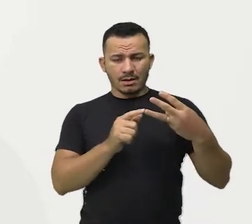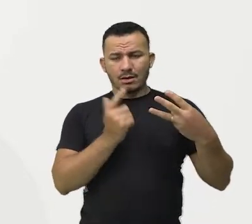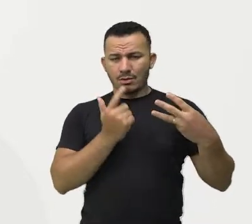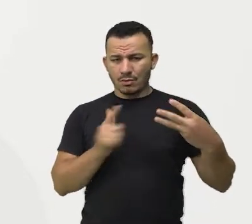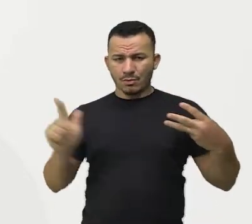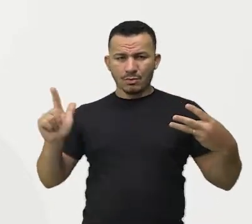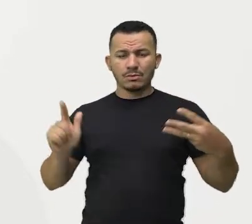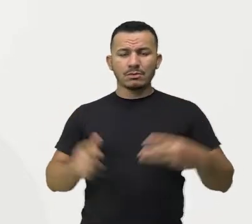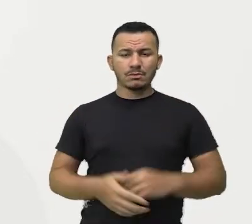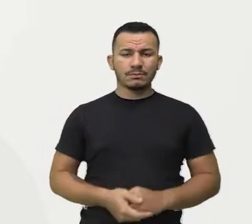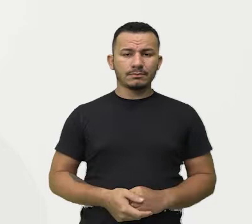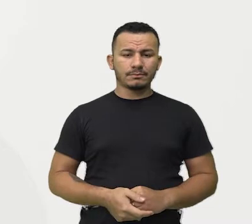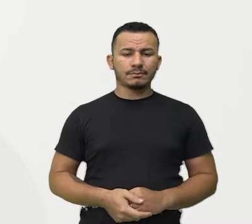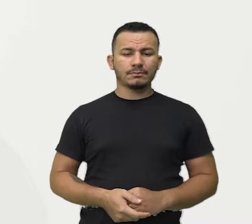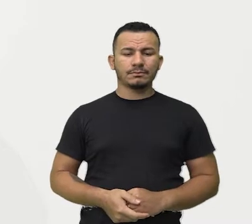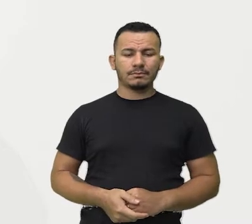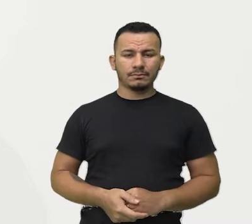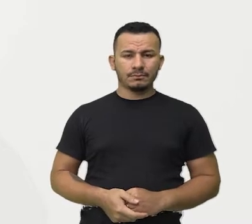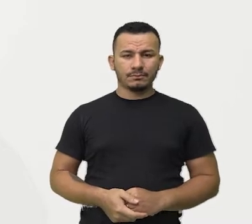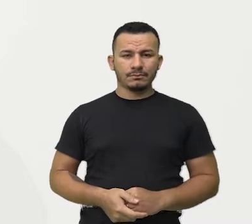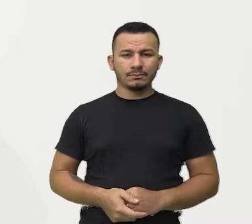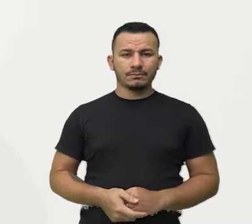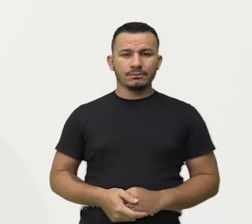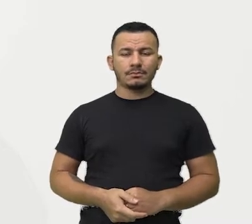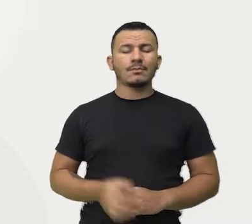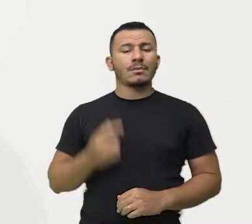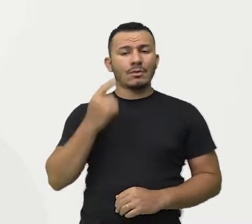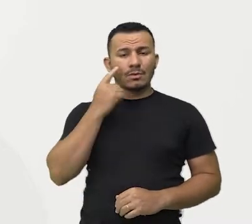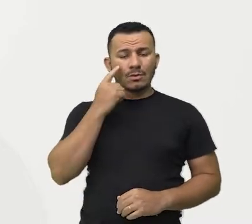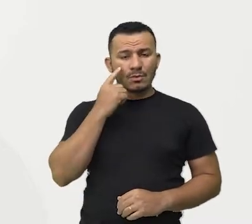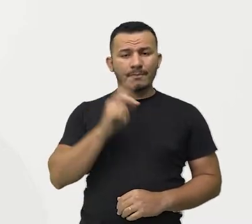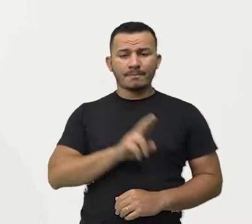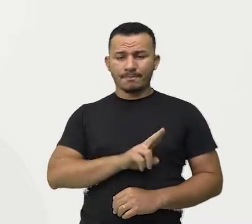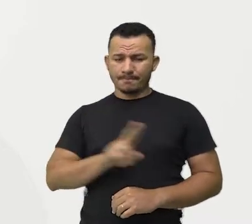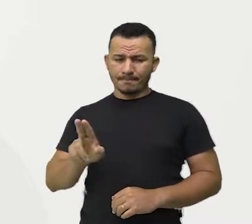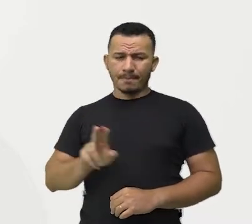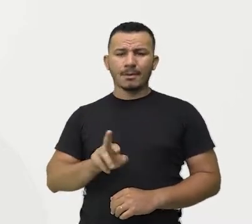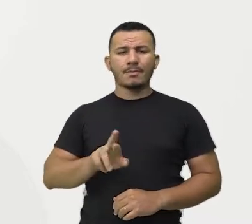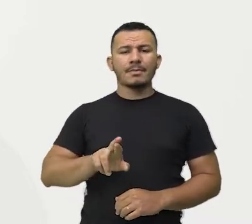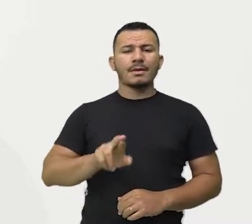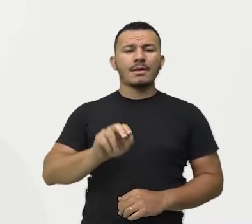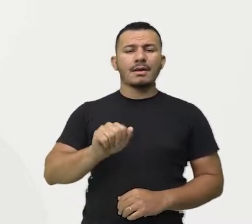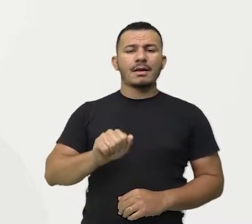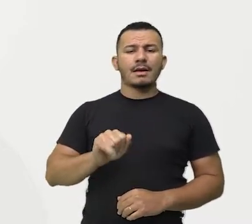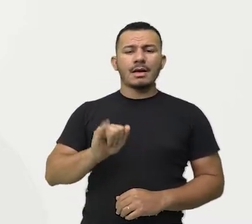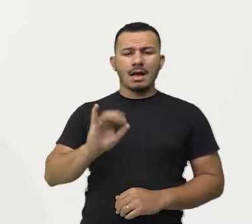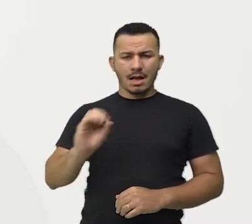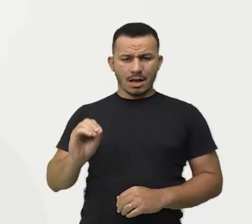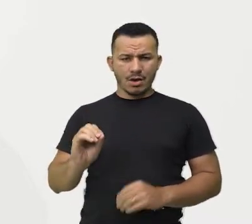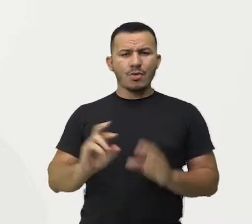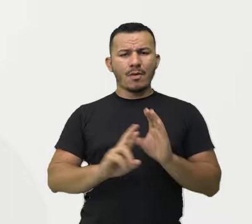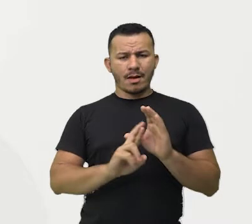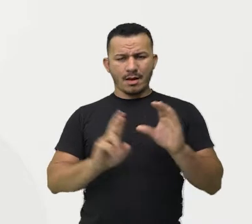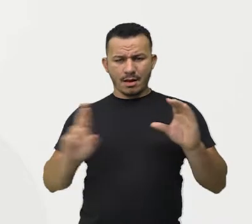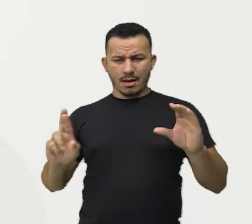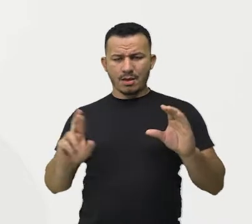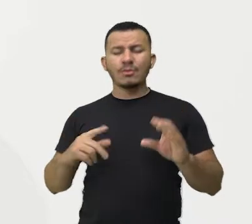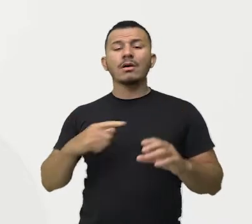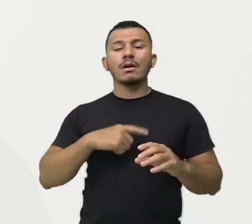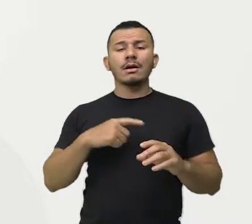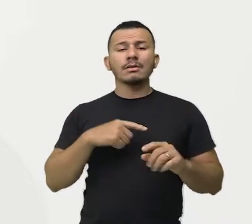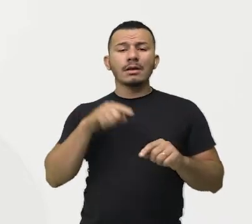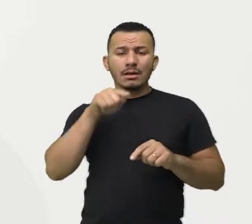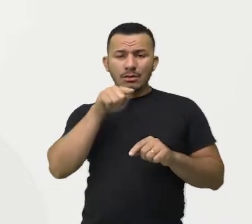pessoal, tem um outro elemento também que é muito importante, que é o raio, pessoal. O professor vai sinalizar aqui para você. O raio é um segmento